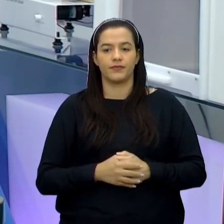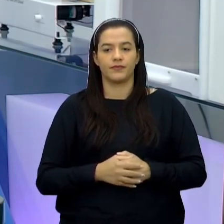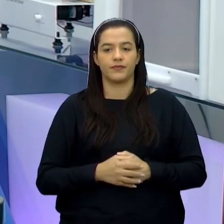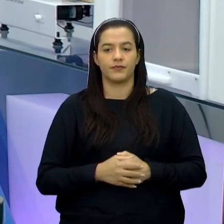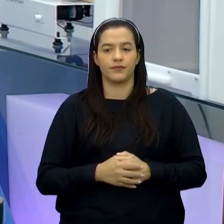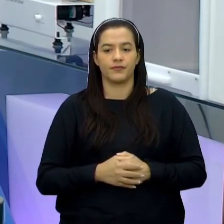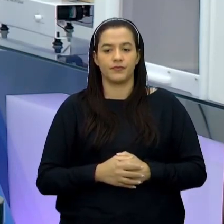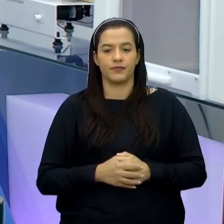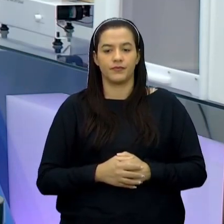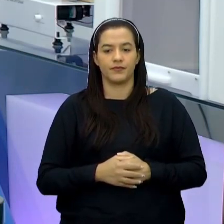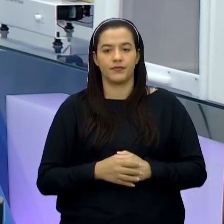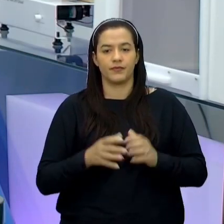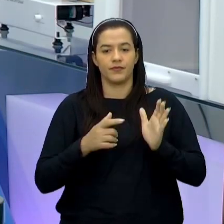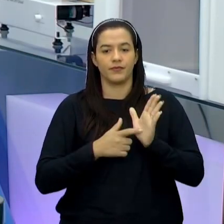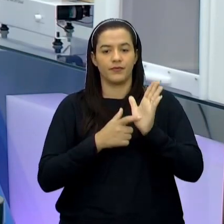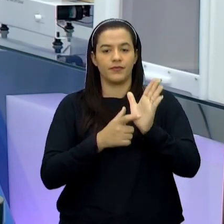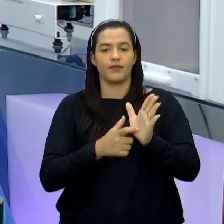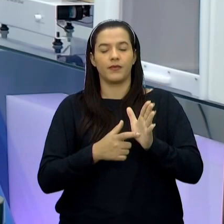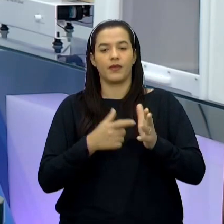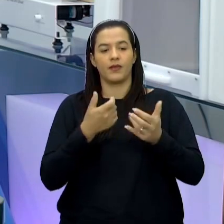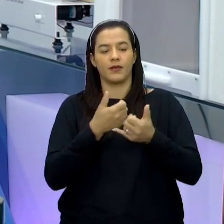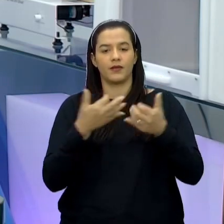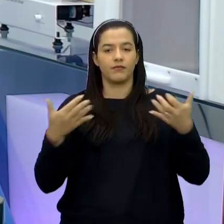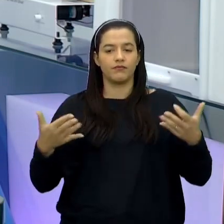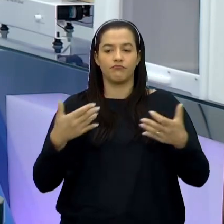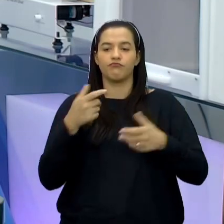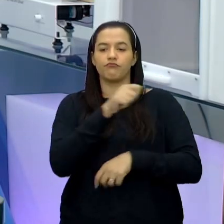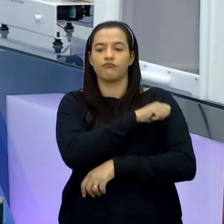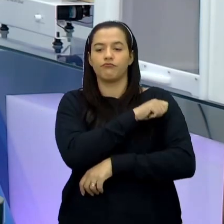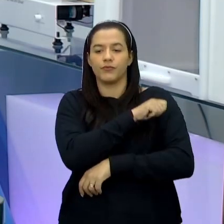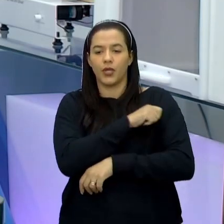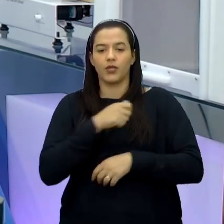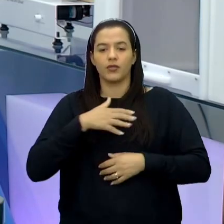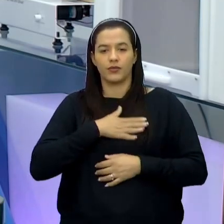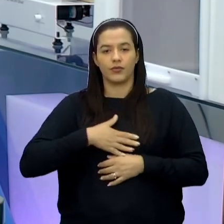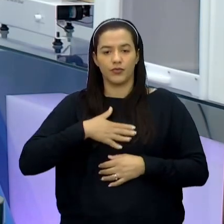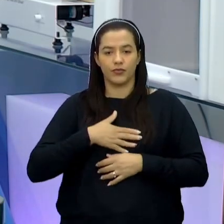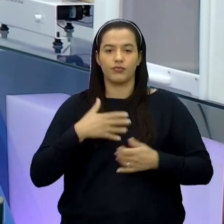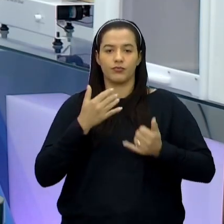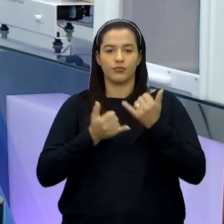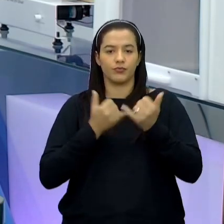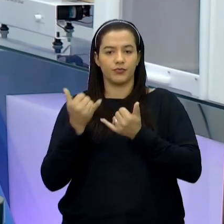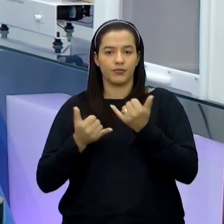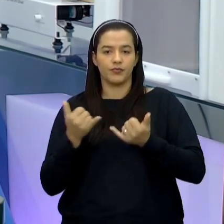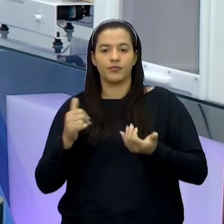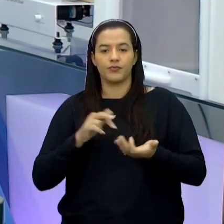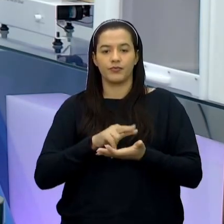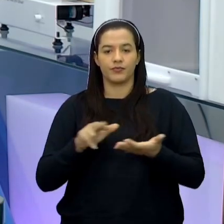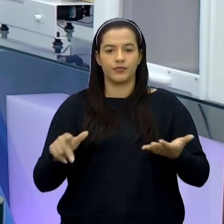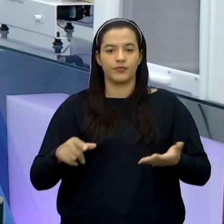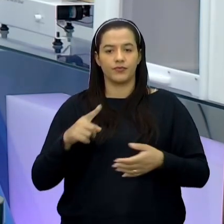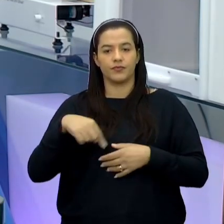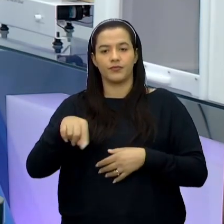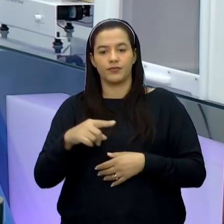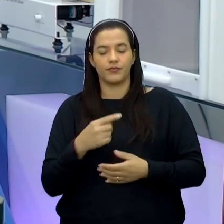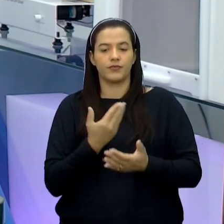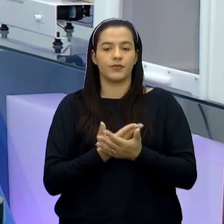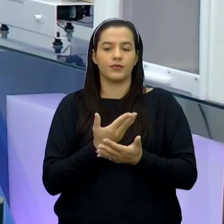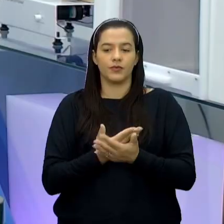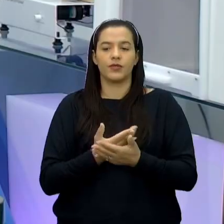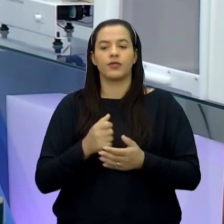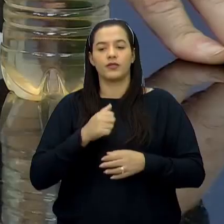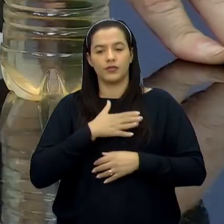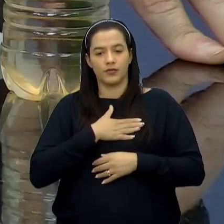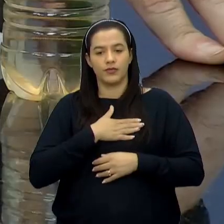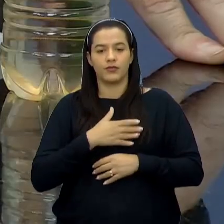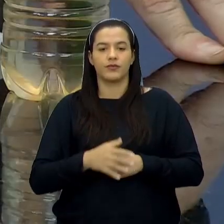demonstrando. Parece uma brincadeira com o aluno, ele vai gostar bastante porque os nossos alunos, nossos estudantes, eles